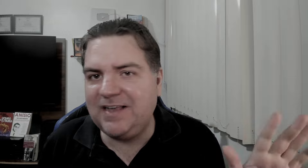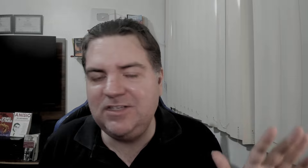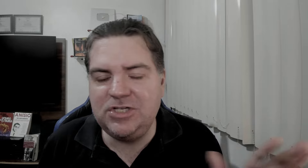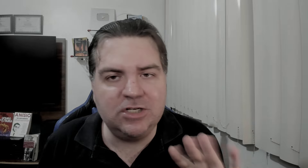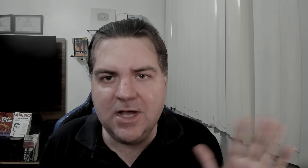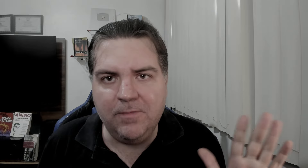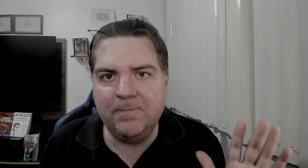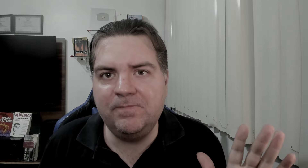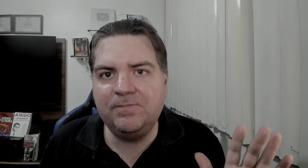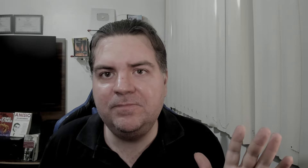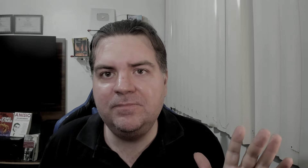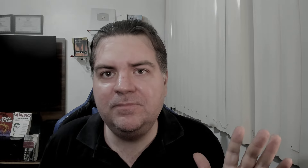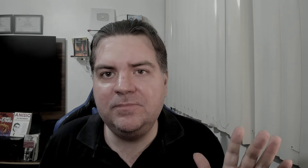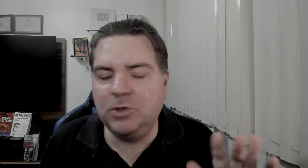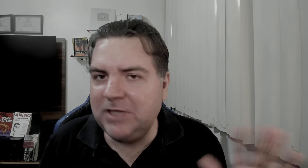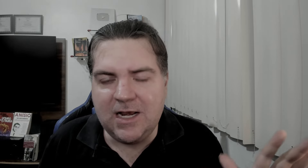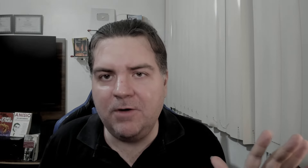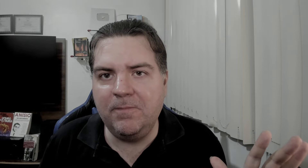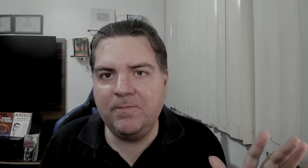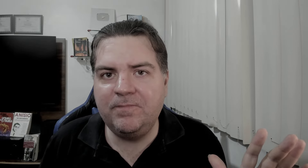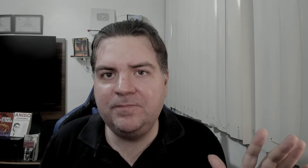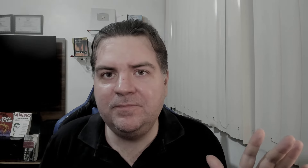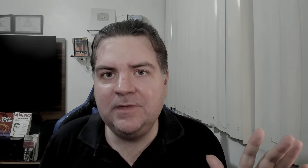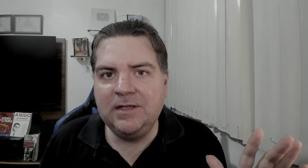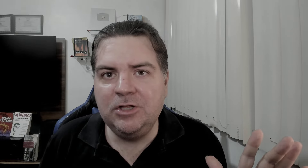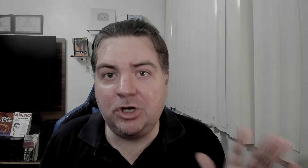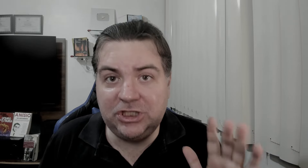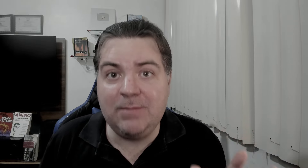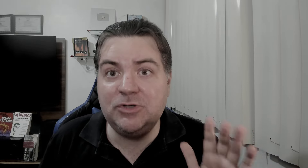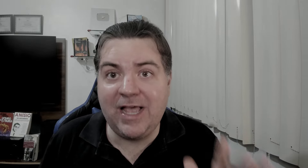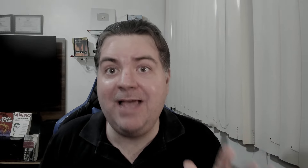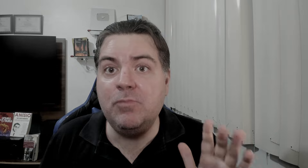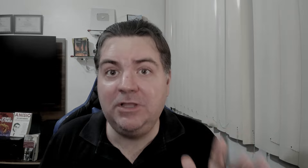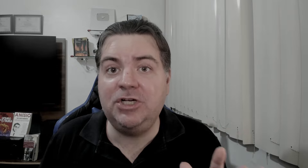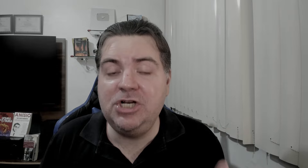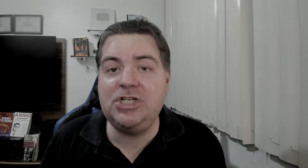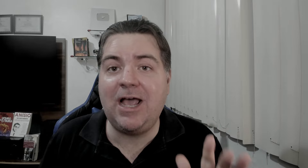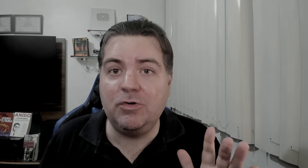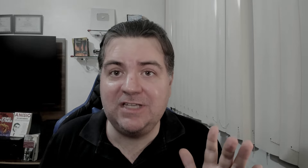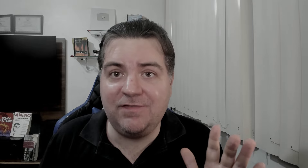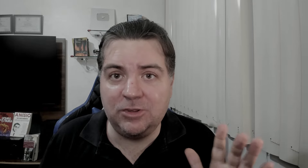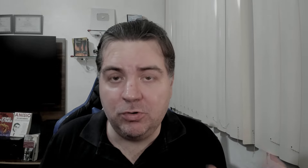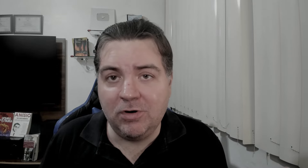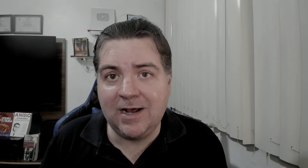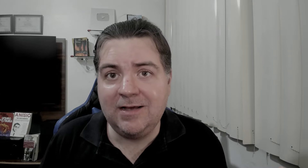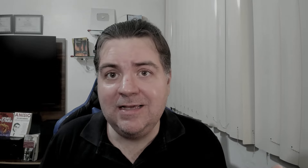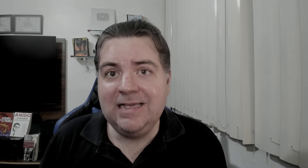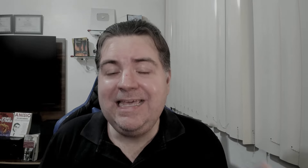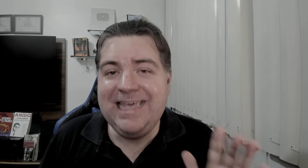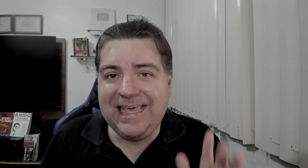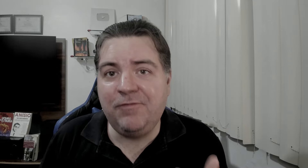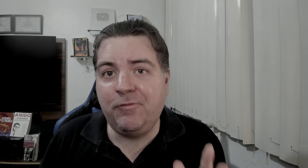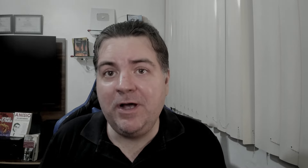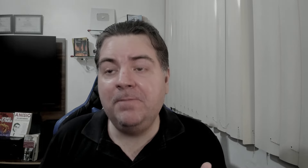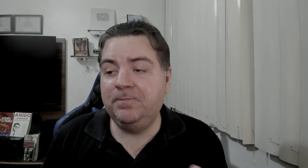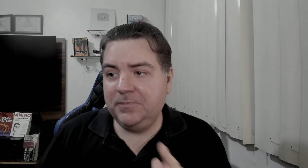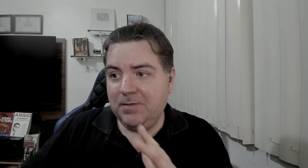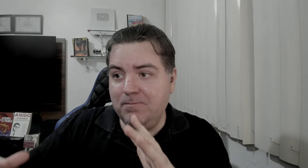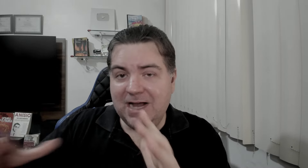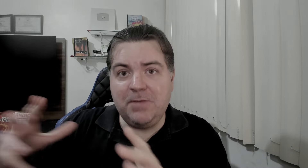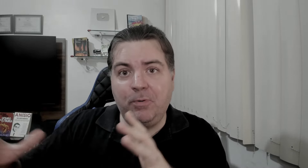de fascistas. Não. Não tem, não. Nós temos muita gente que é conservadora e que